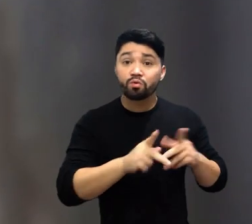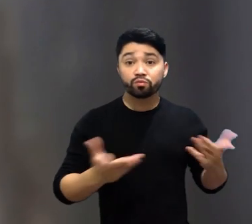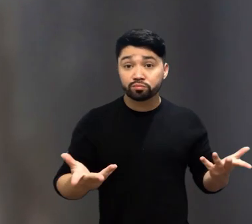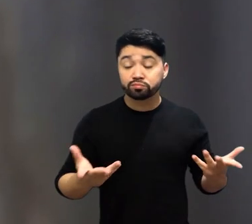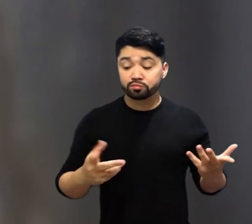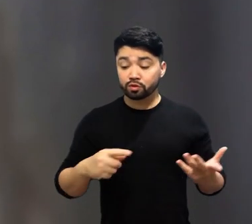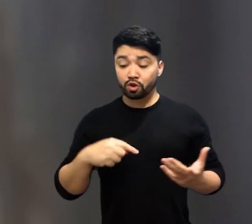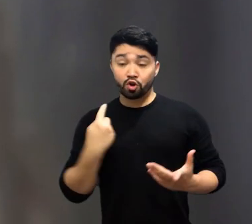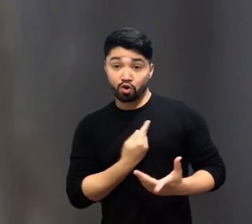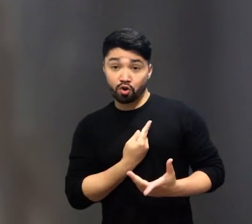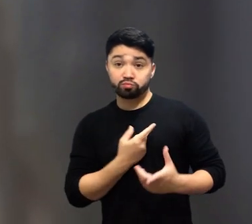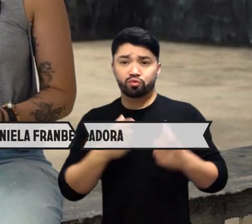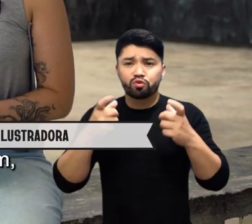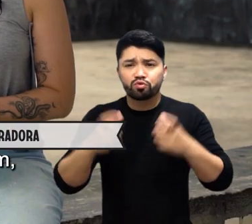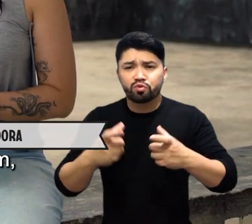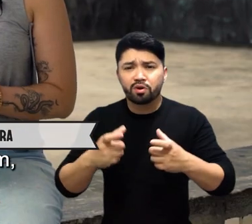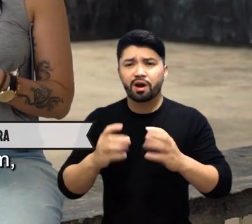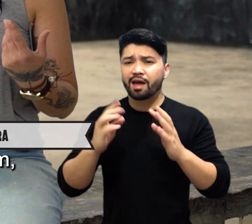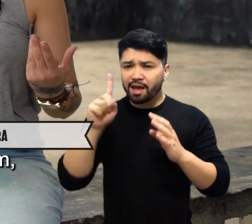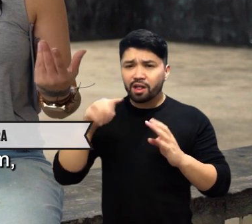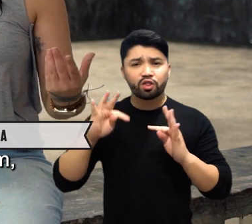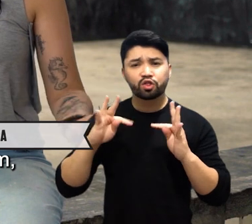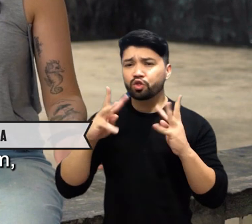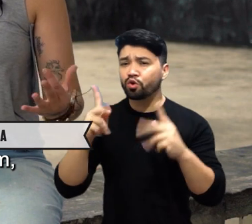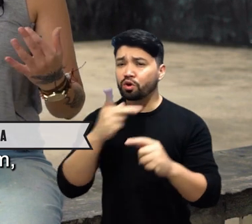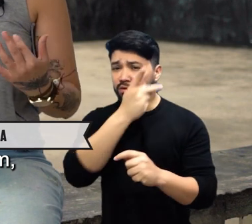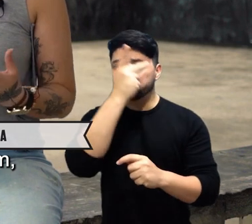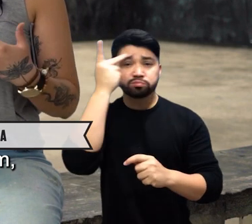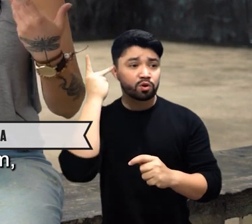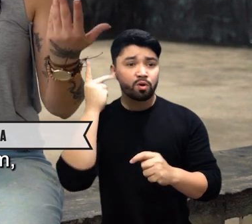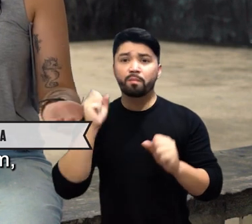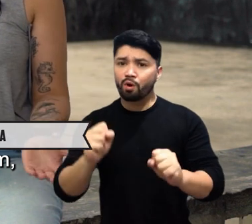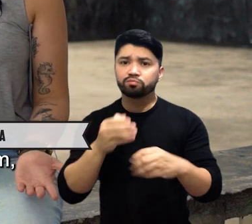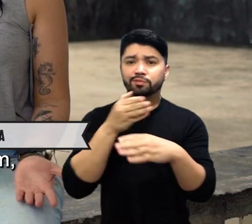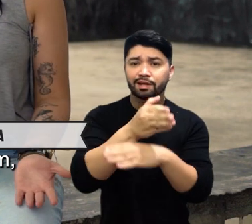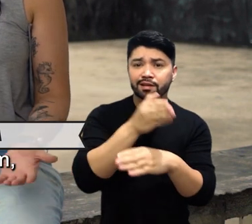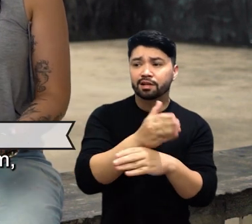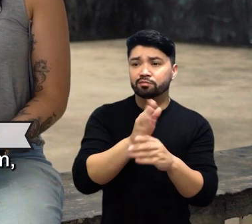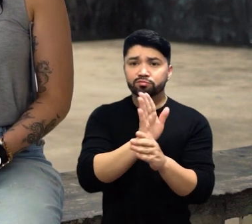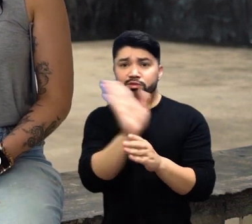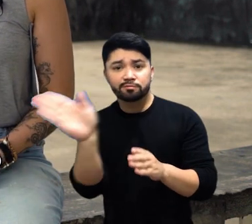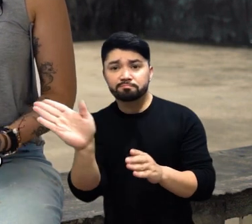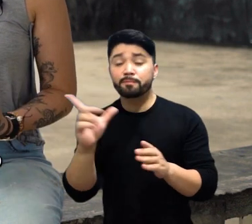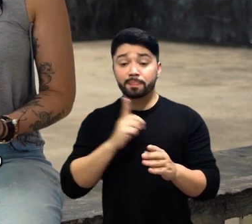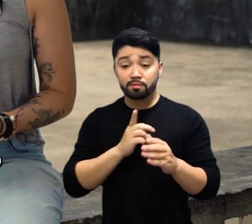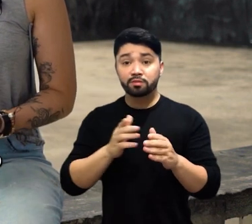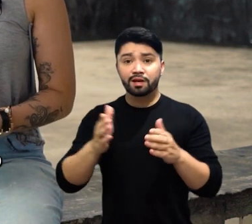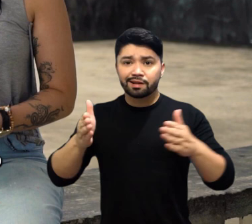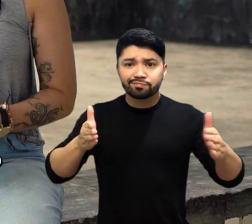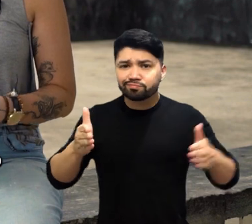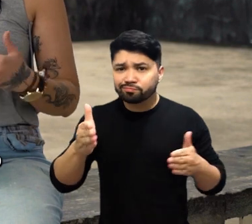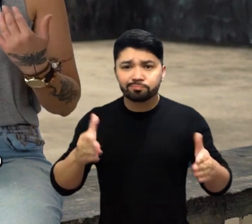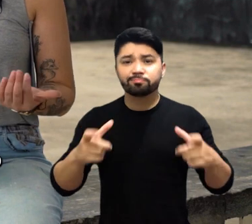que, por ele ser público, então todas as pessoas entram e saem, têm acesso a esse espaço. Então acho que é muito legal